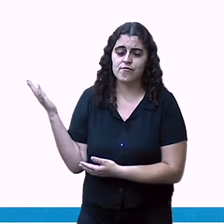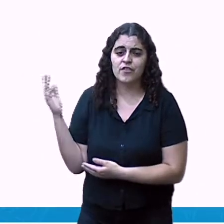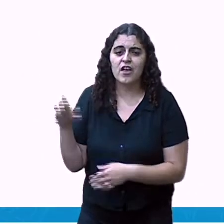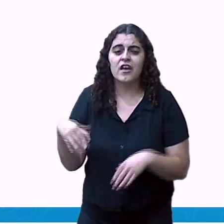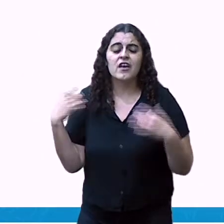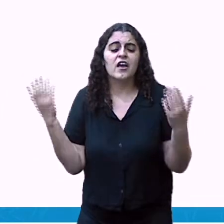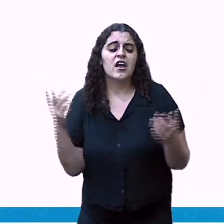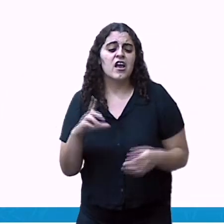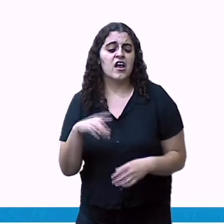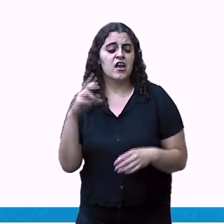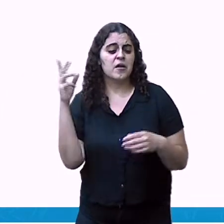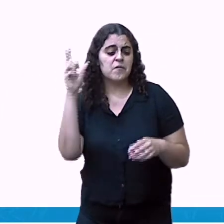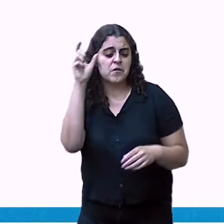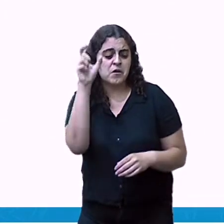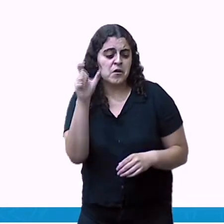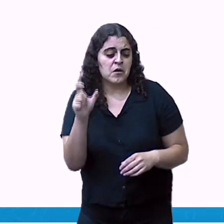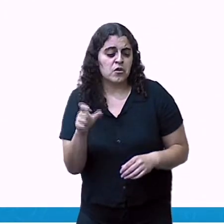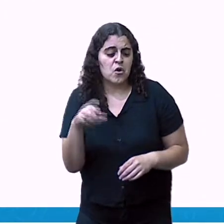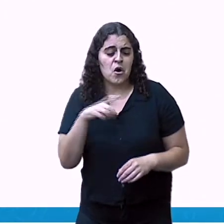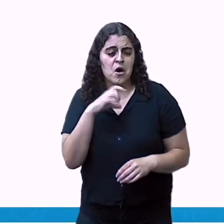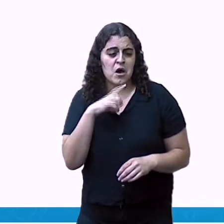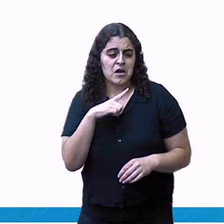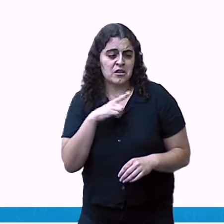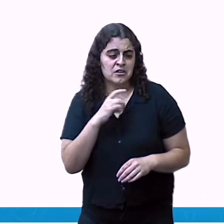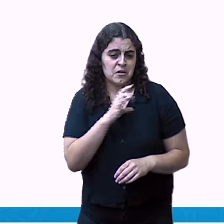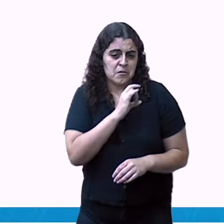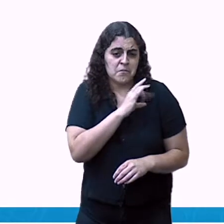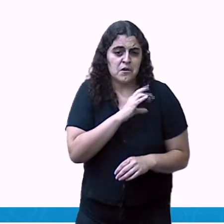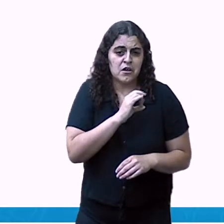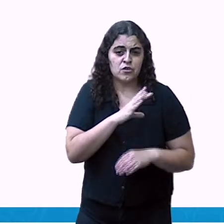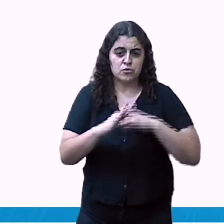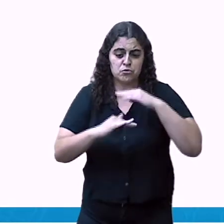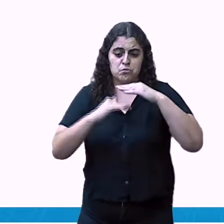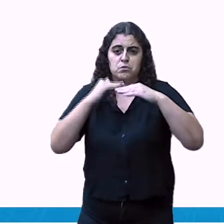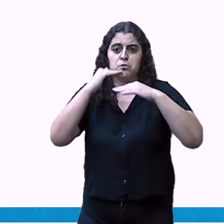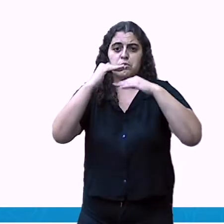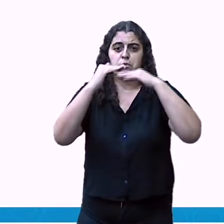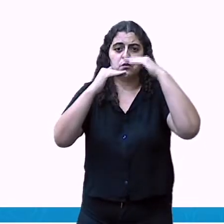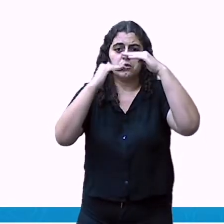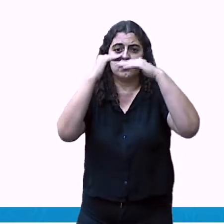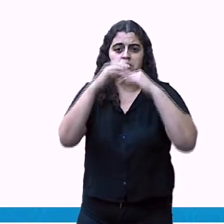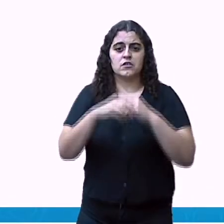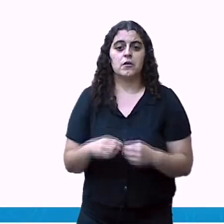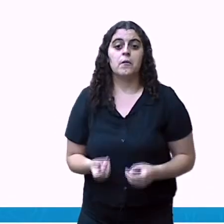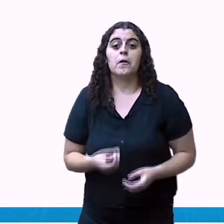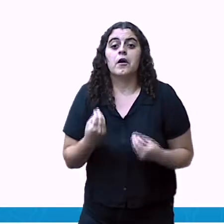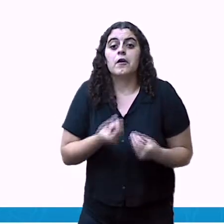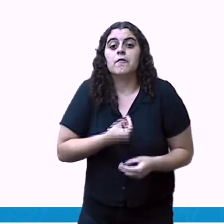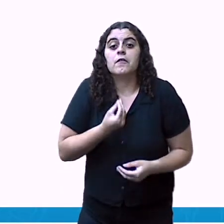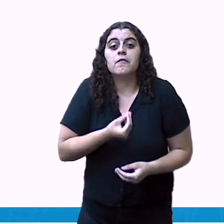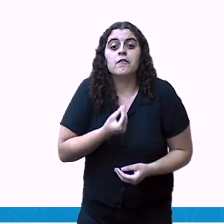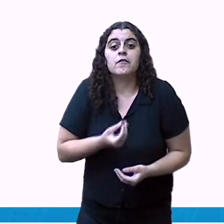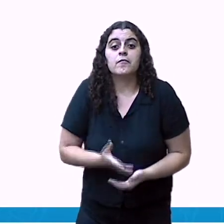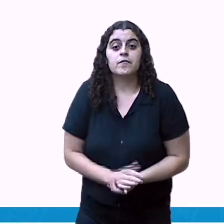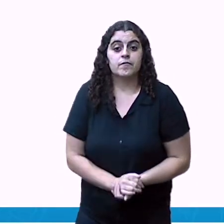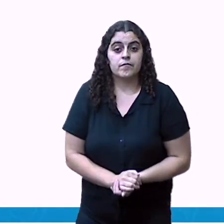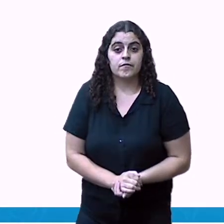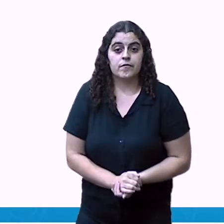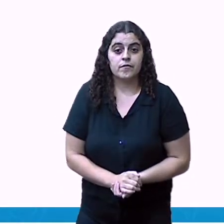Quem é que tem medo, afinal, de crescer? Já que tudo isso é apenas viver